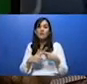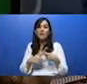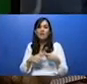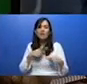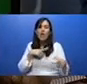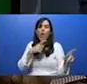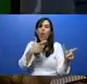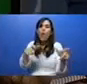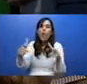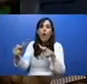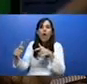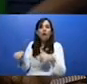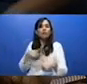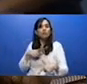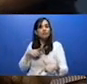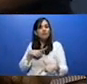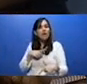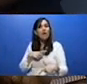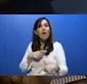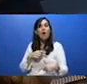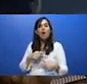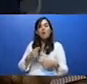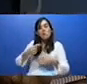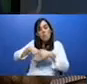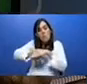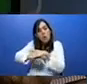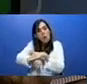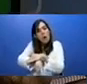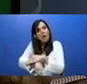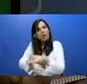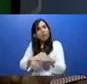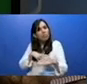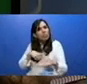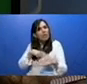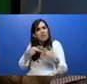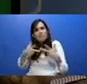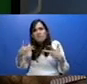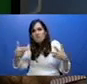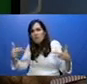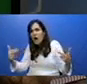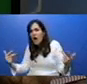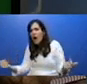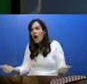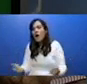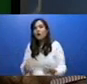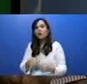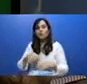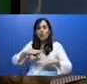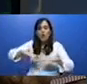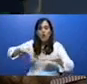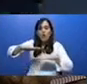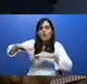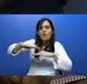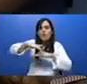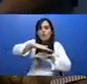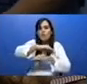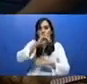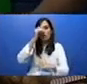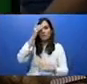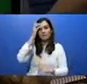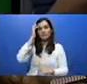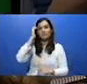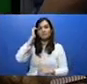onde existiram e ainda podem existir diversos tipos de fósseis, né? E nós